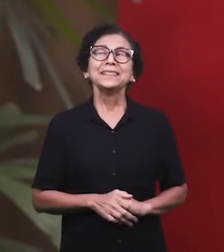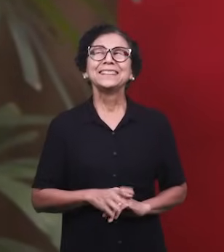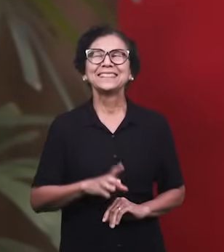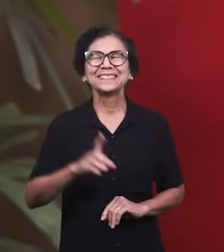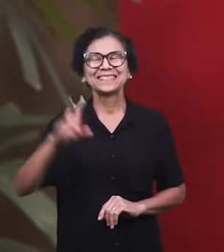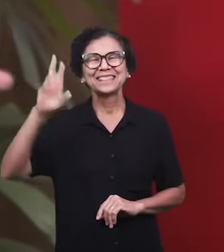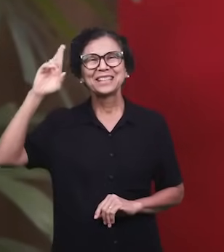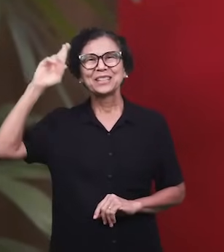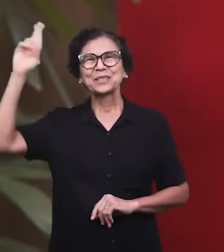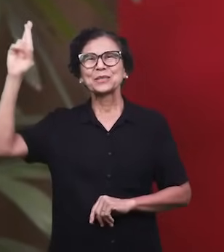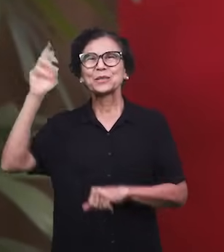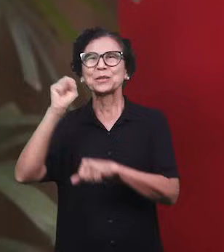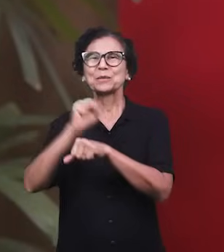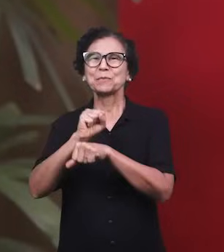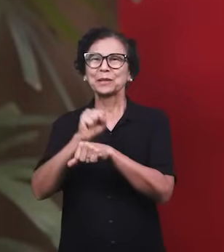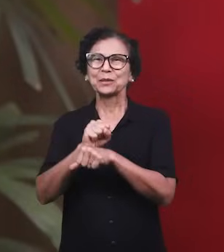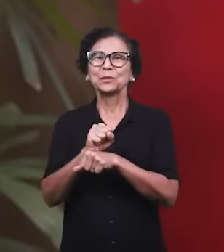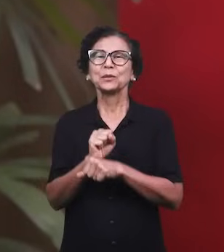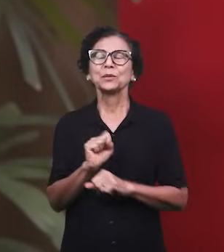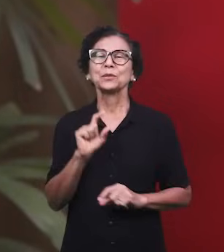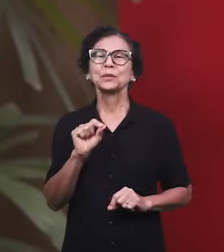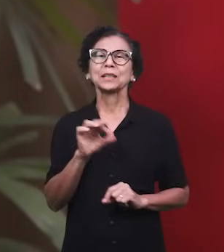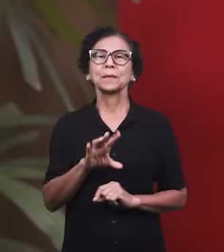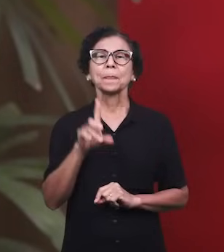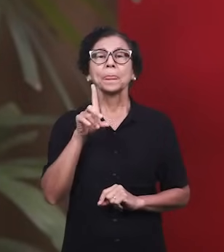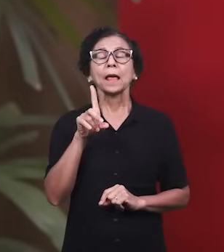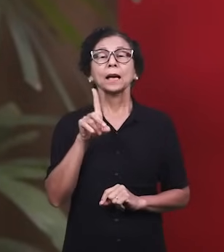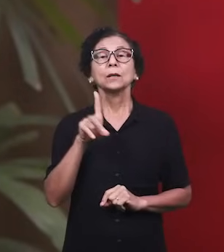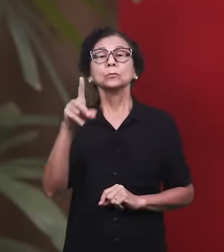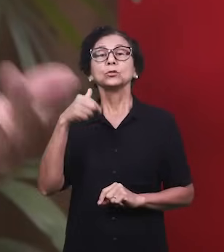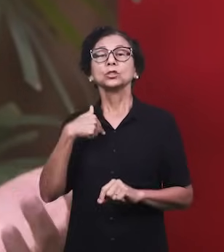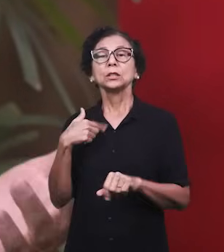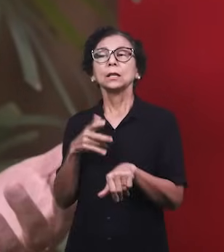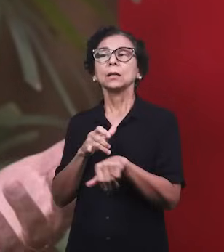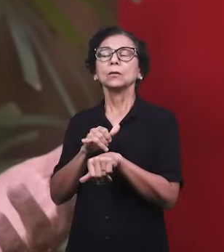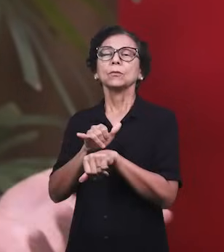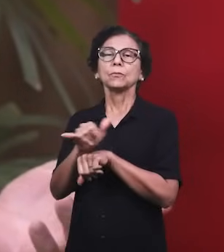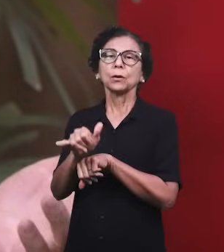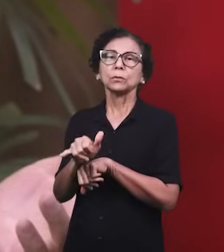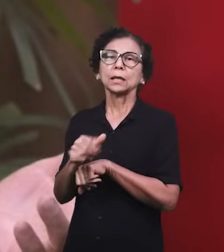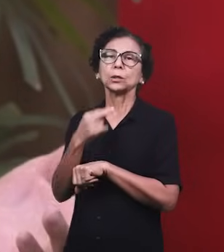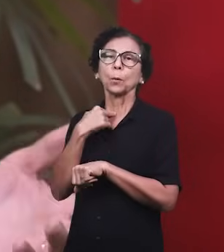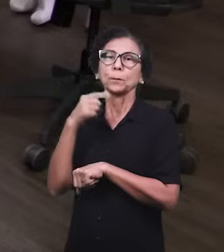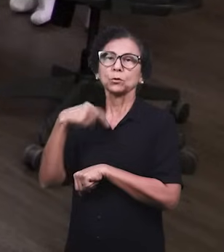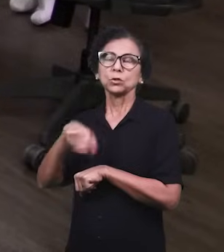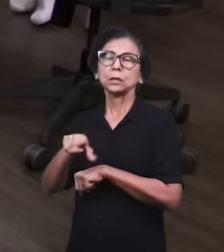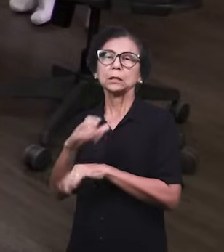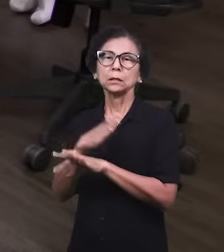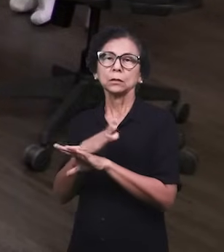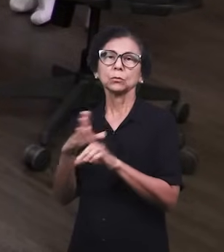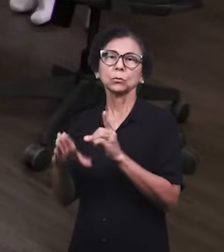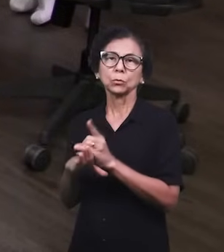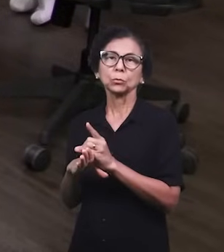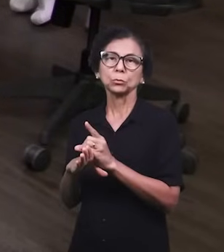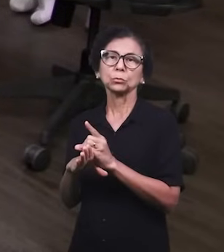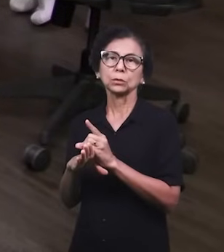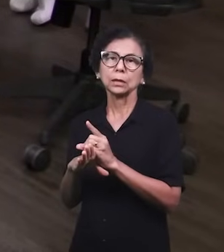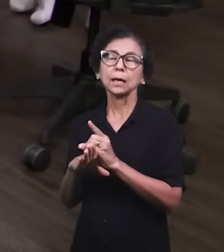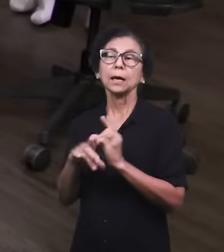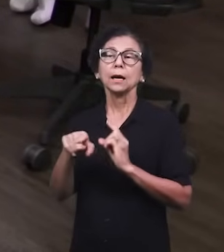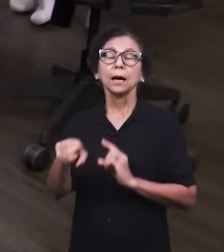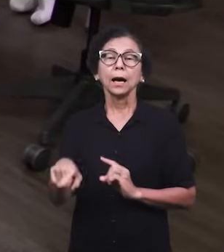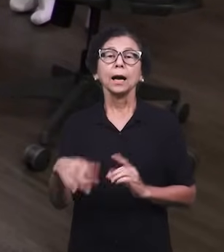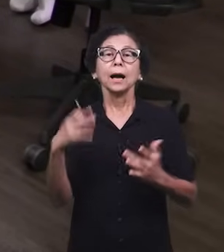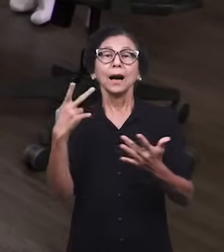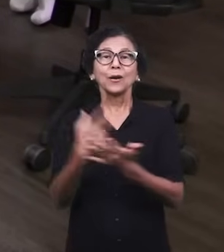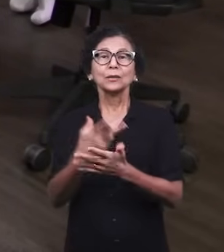estava lá, exatamente para operar o sinal, porque Deus não depende do homem para poder fazer isso. Então o diácono que orou lá pela